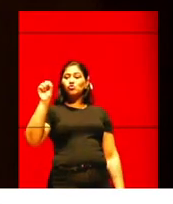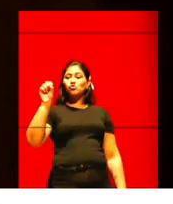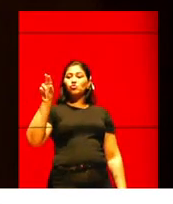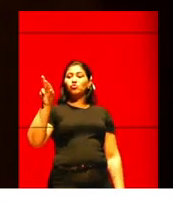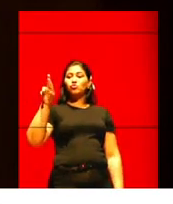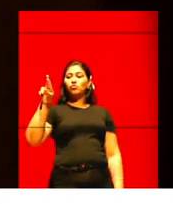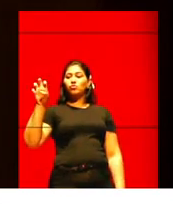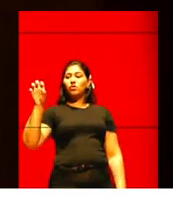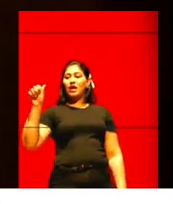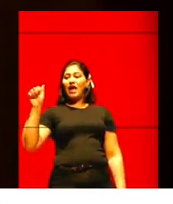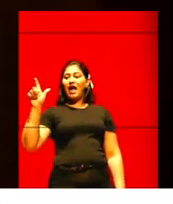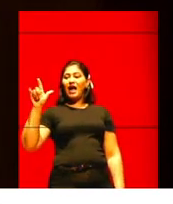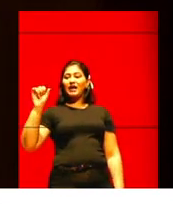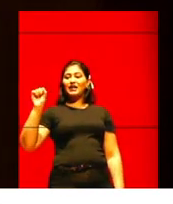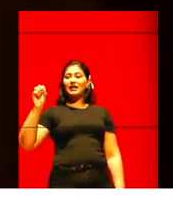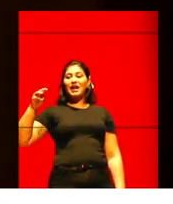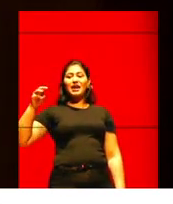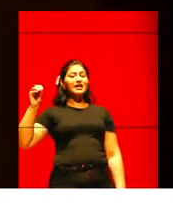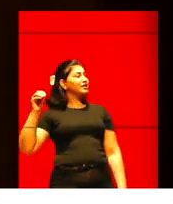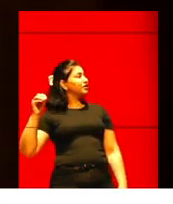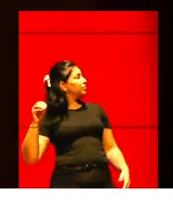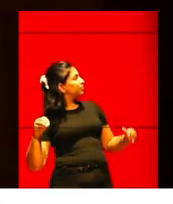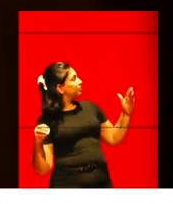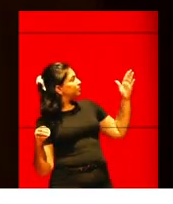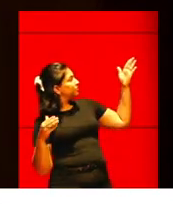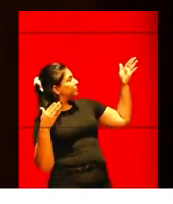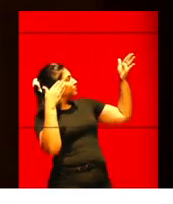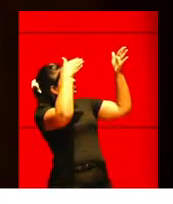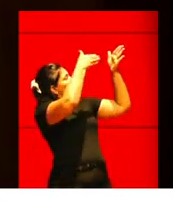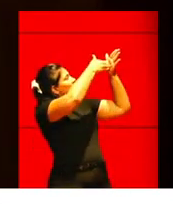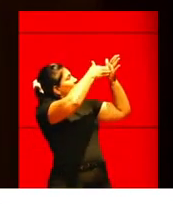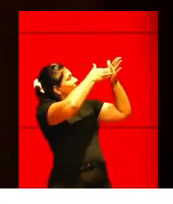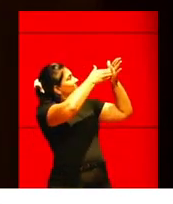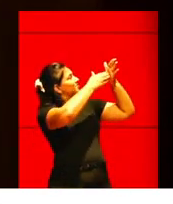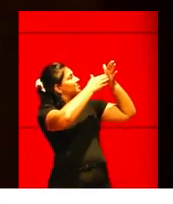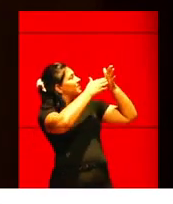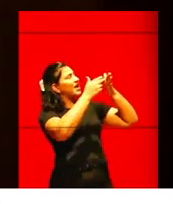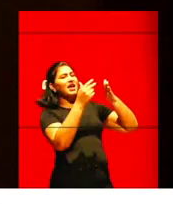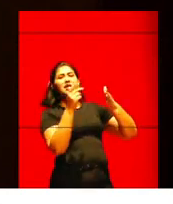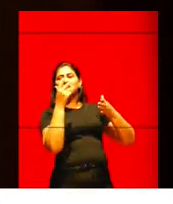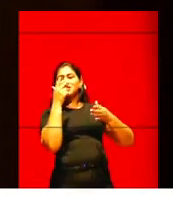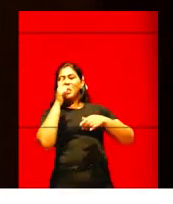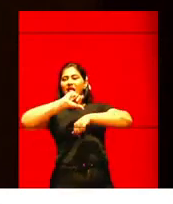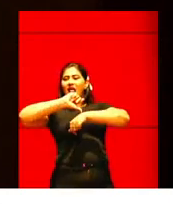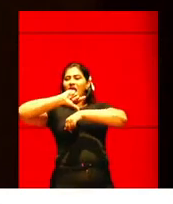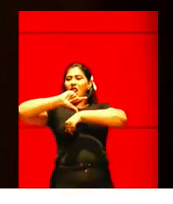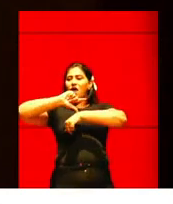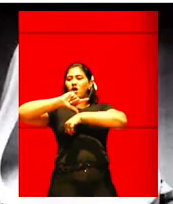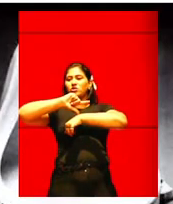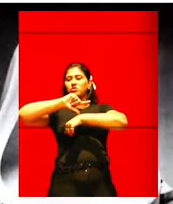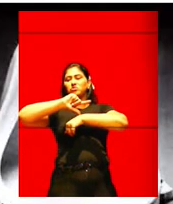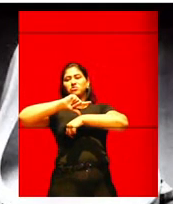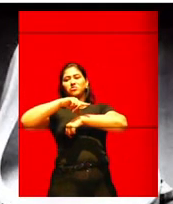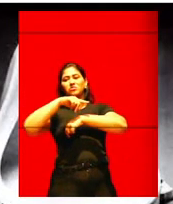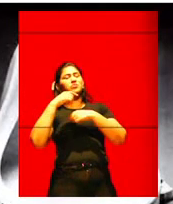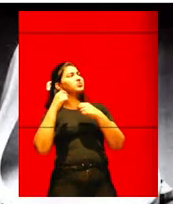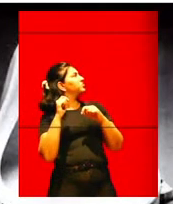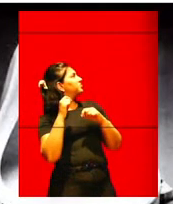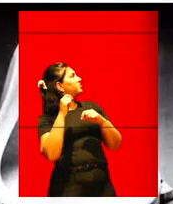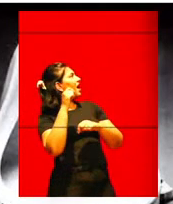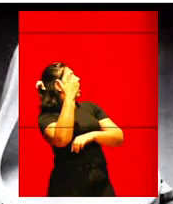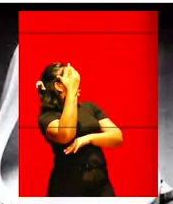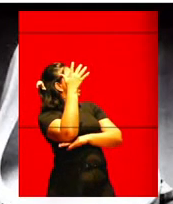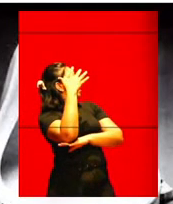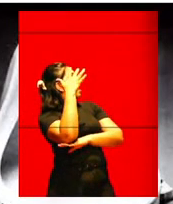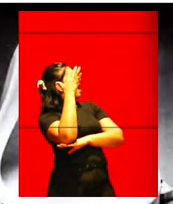Surrealismo. A perspectiva da memória do Salvador Dalí. Olha o relógio, parece um ovo frito. Olha a árvore.